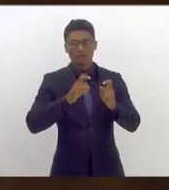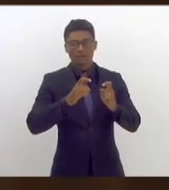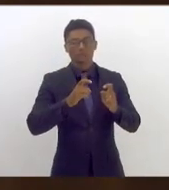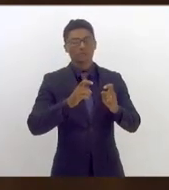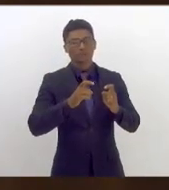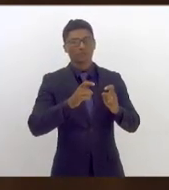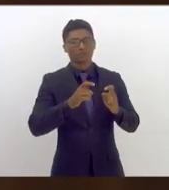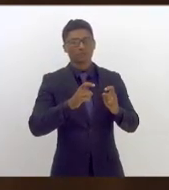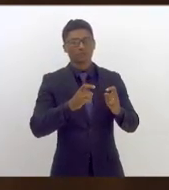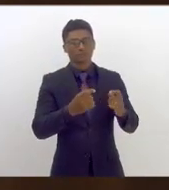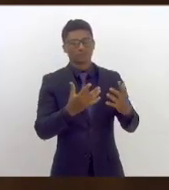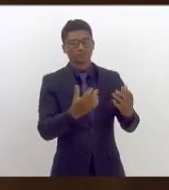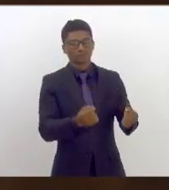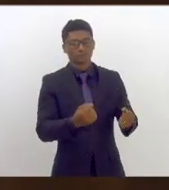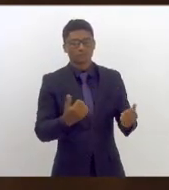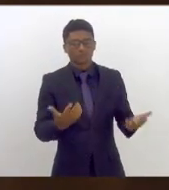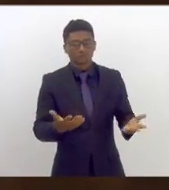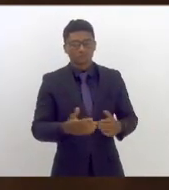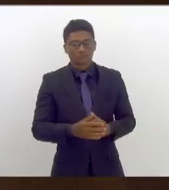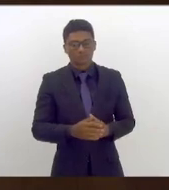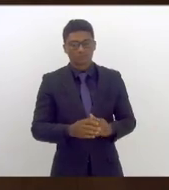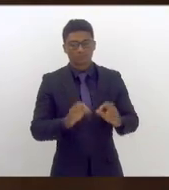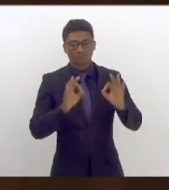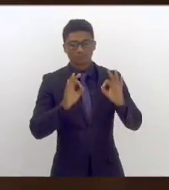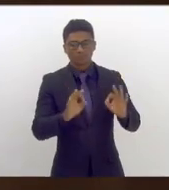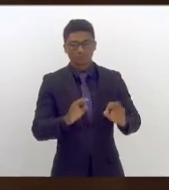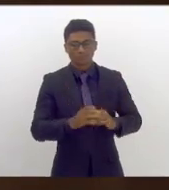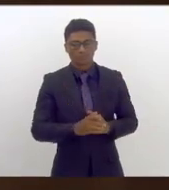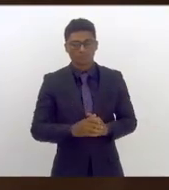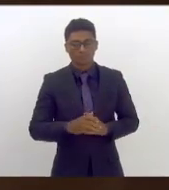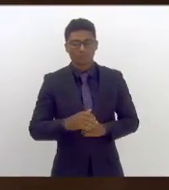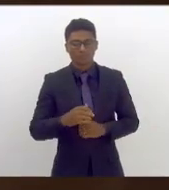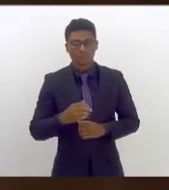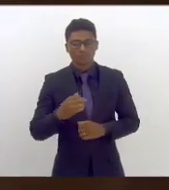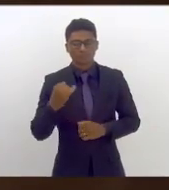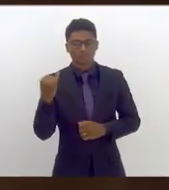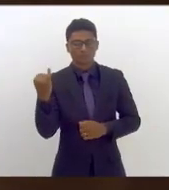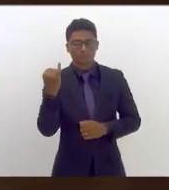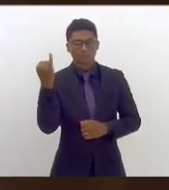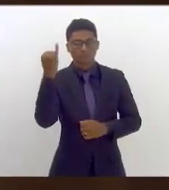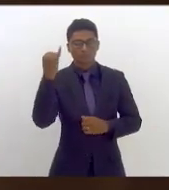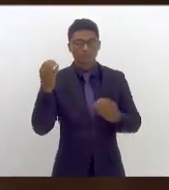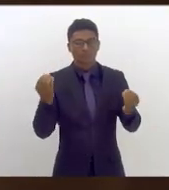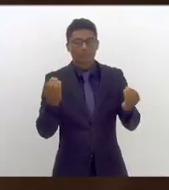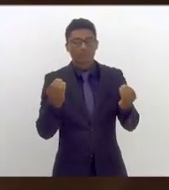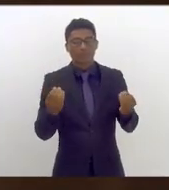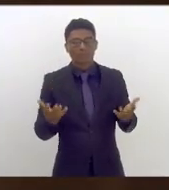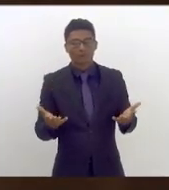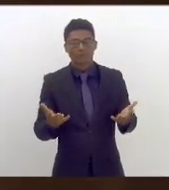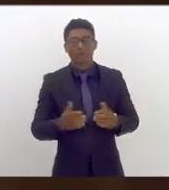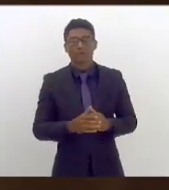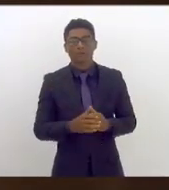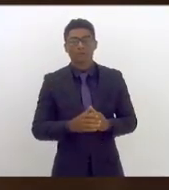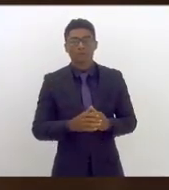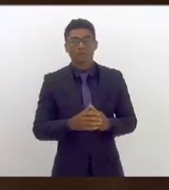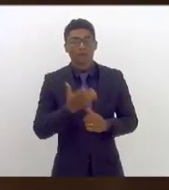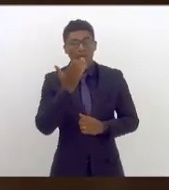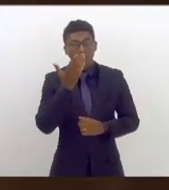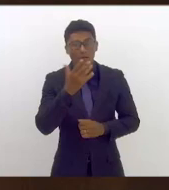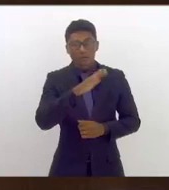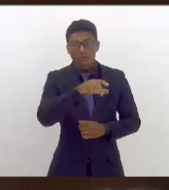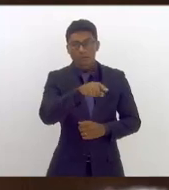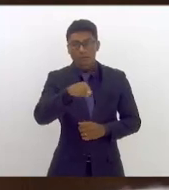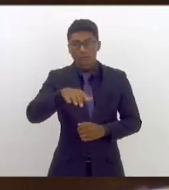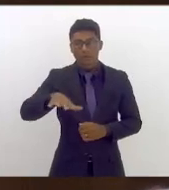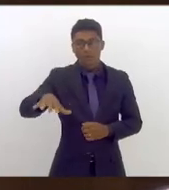Então, sem dúvida nenhuma, ter um espaço infantil para que as nossas crianças se mantenham seguras